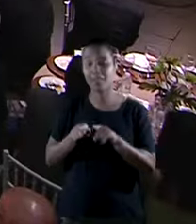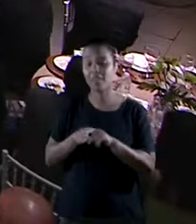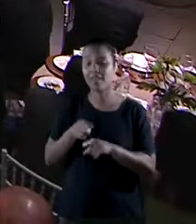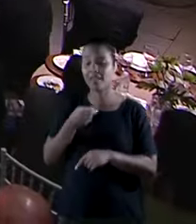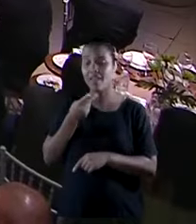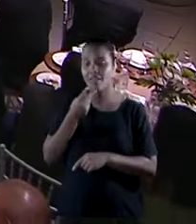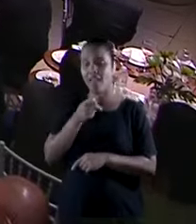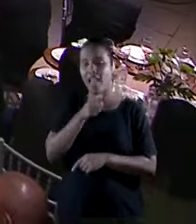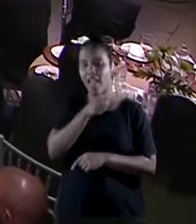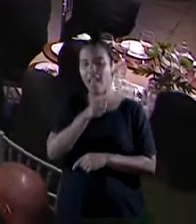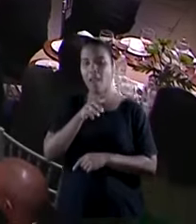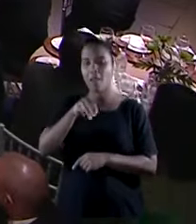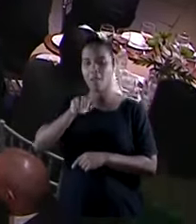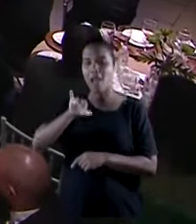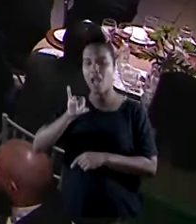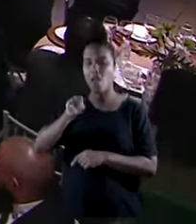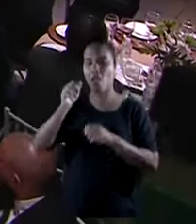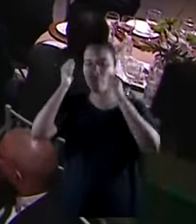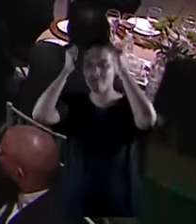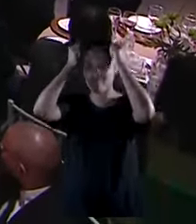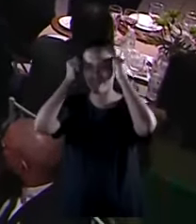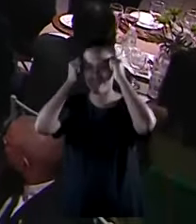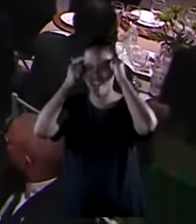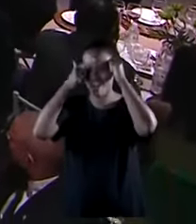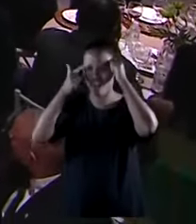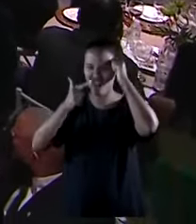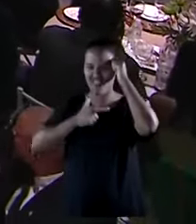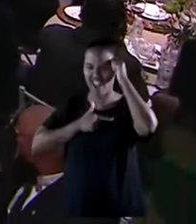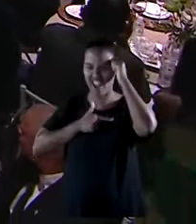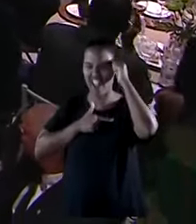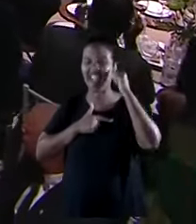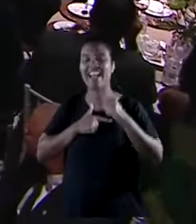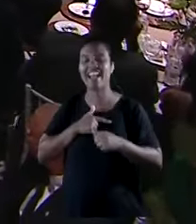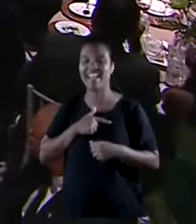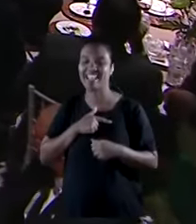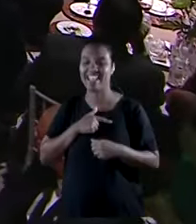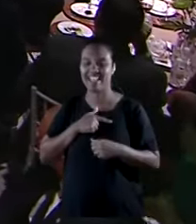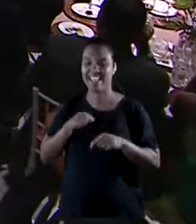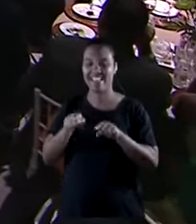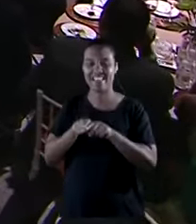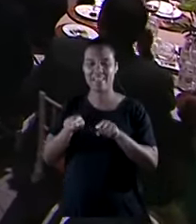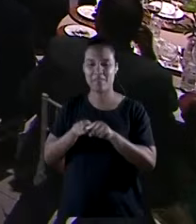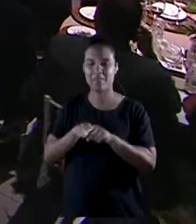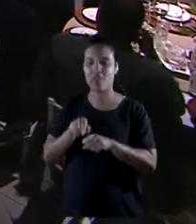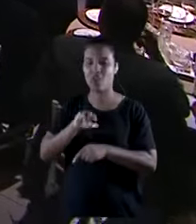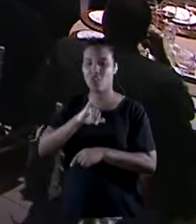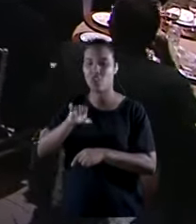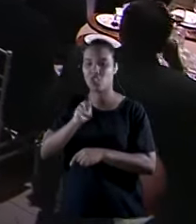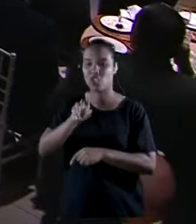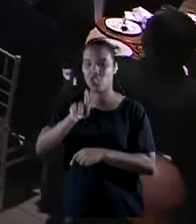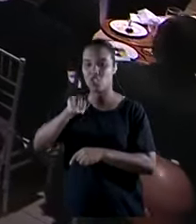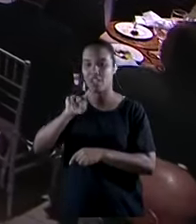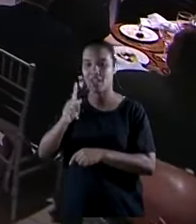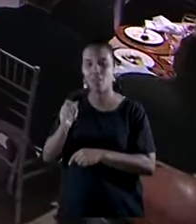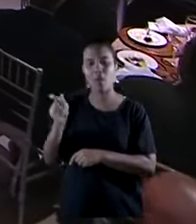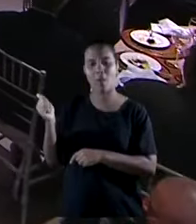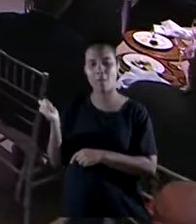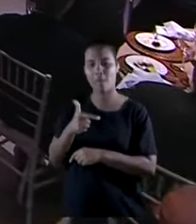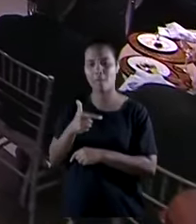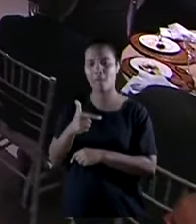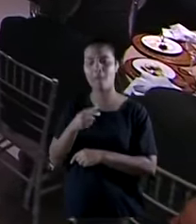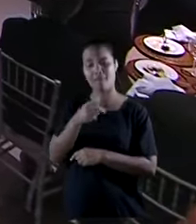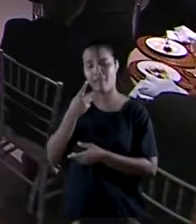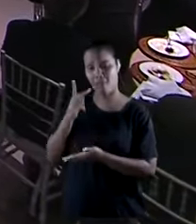usa a peruca mais feia do mundo, torcedor, o Jorginho tem peruca muito melhor que a tua. A única entendeu? Verdade que você